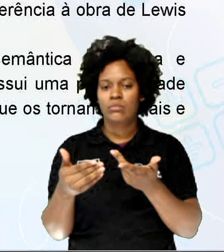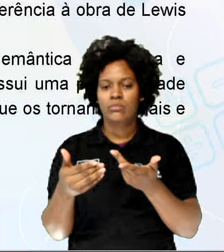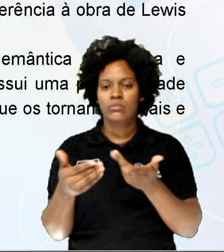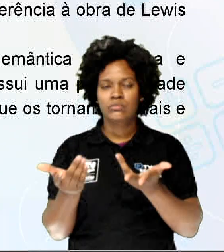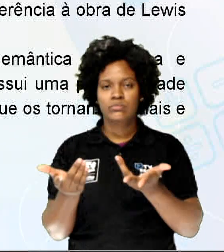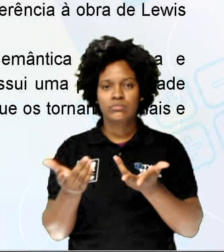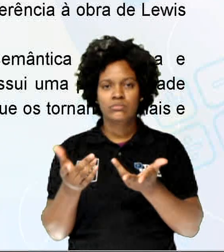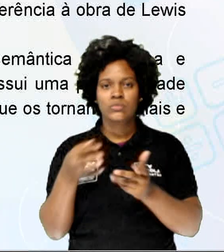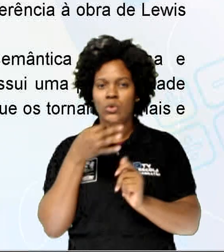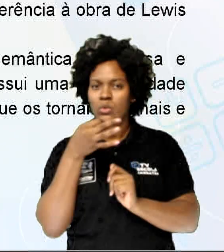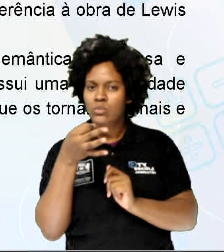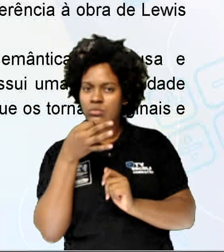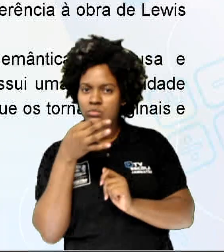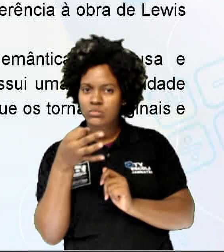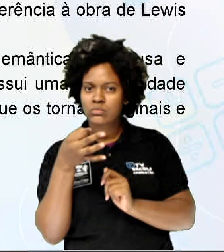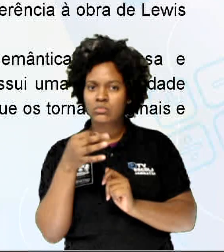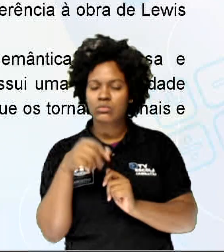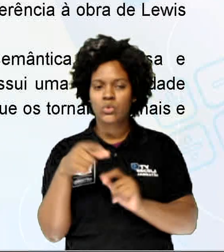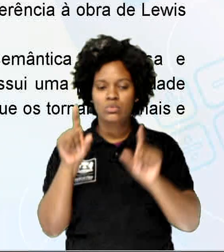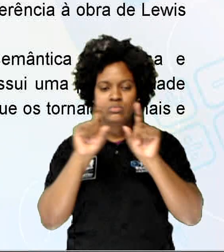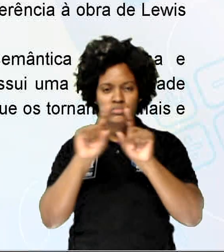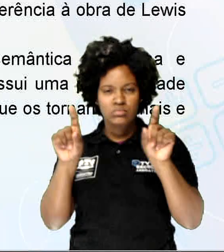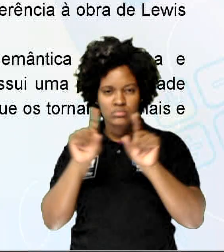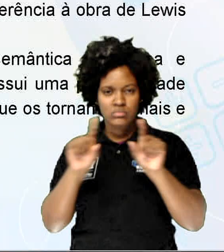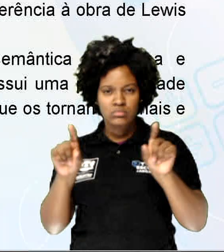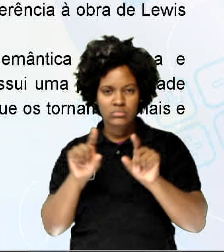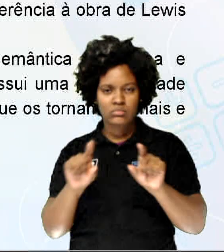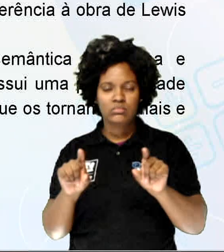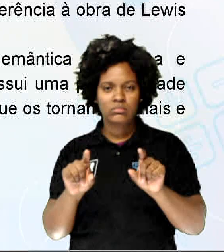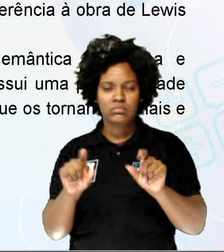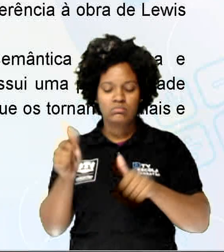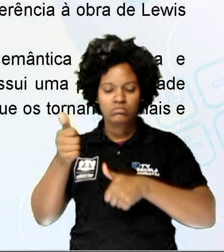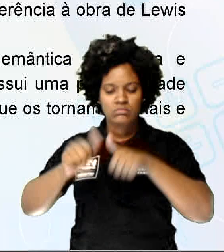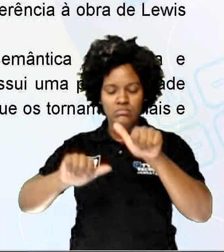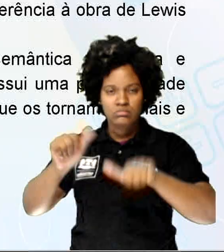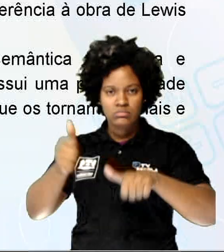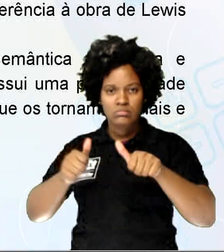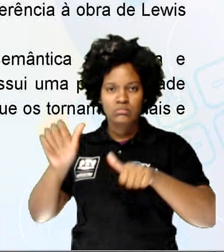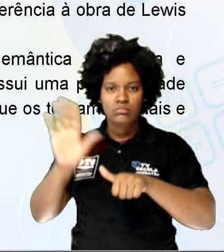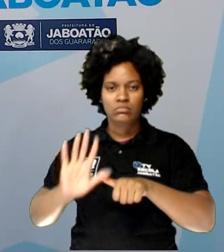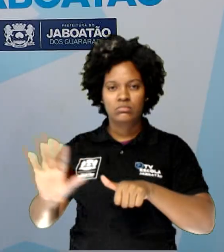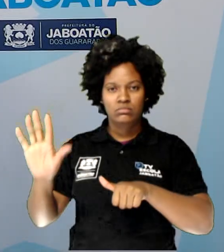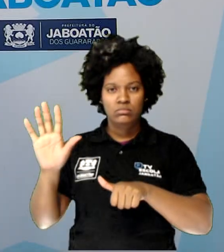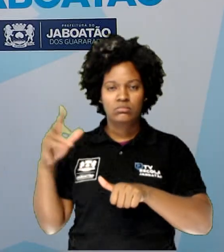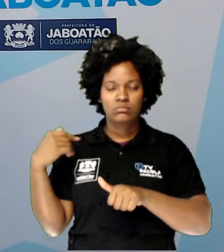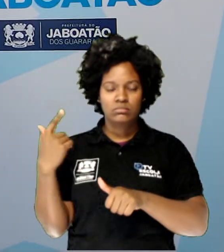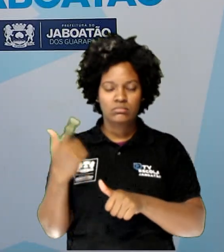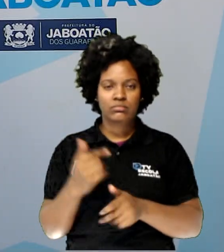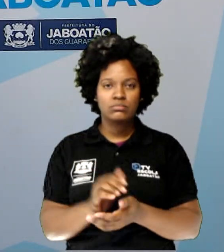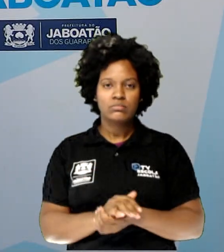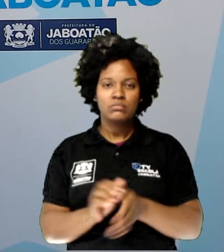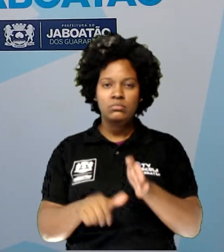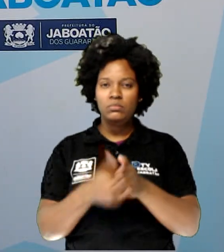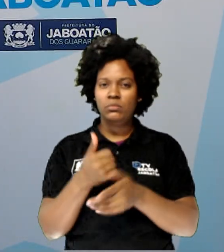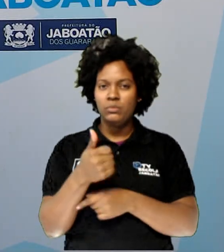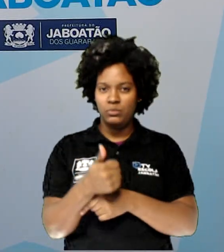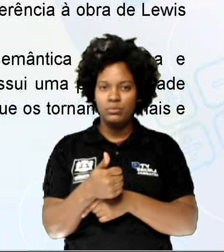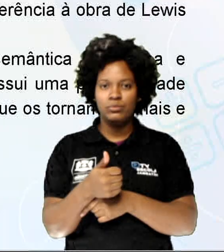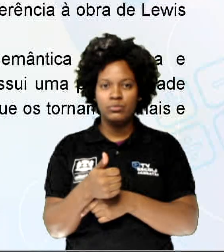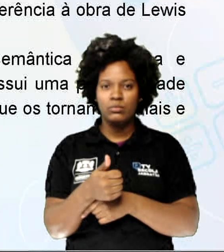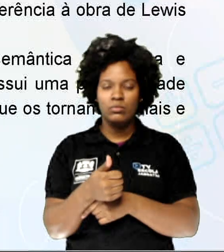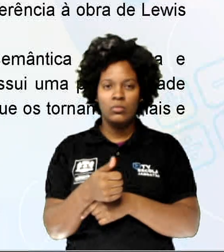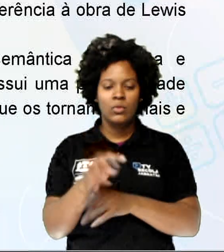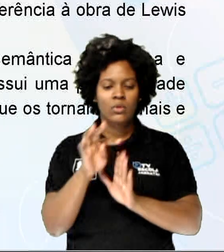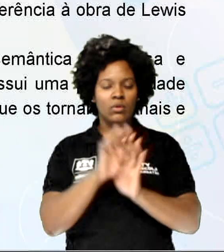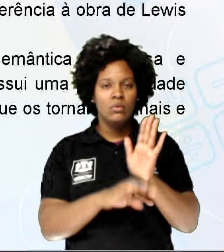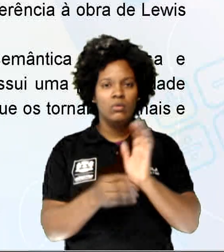resenha quanto a charge, né? Analise-as. Aí na tela acompanha comigo o item 1. O texto